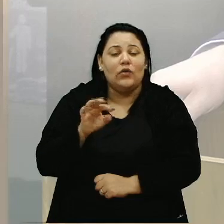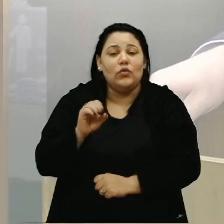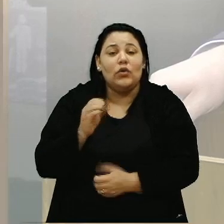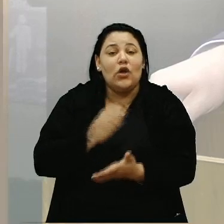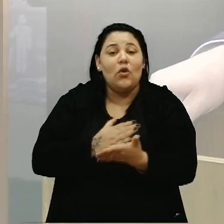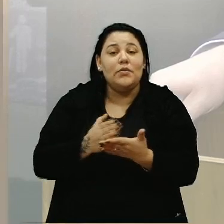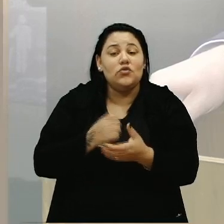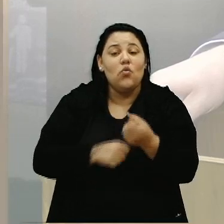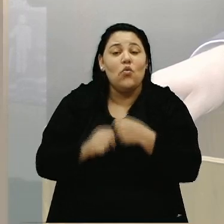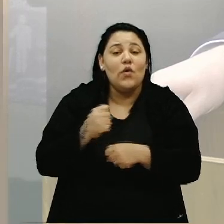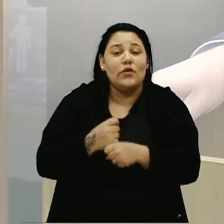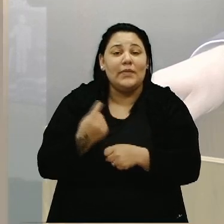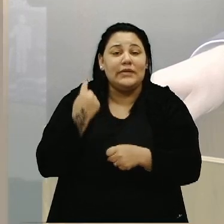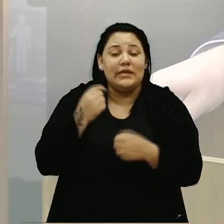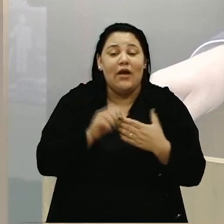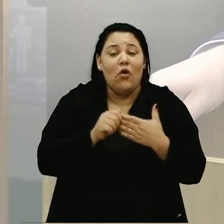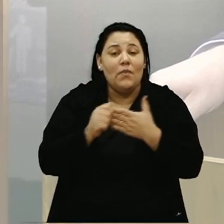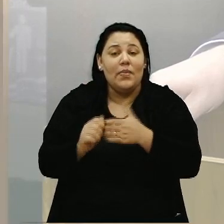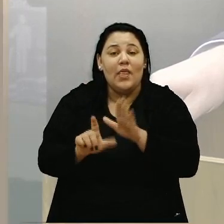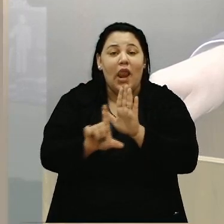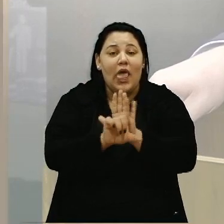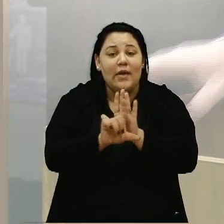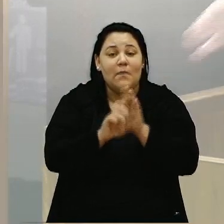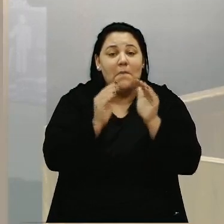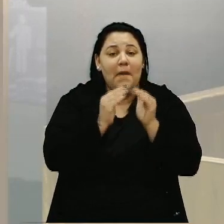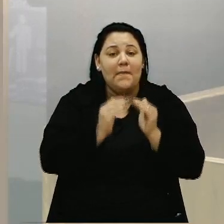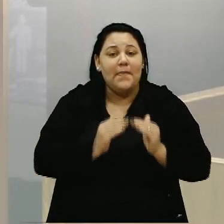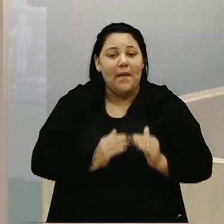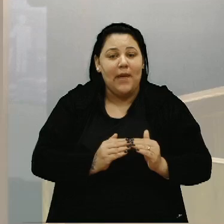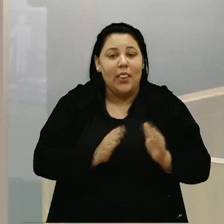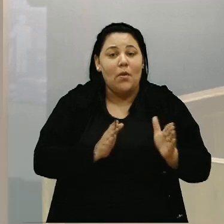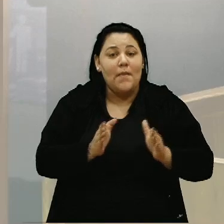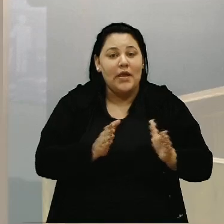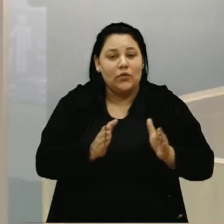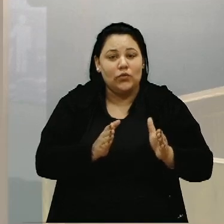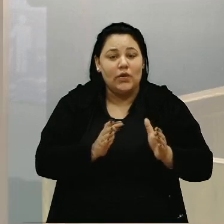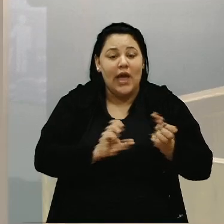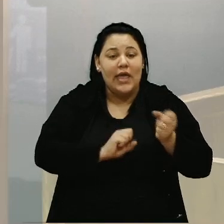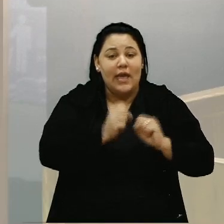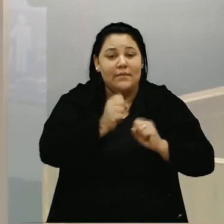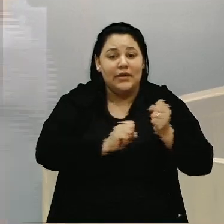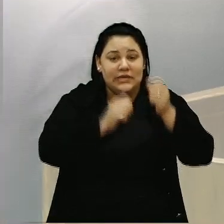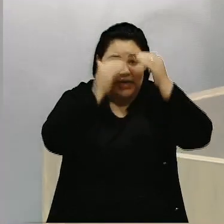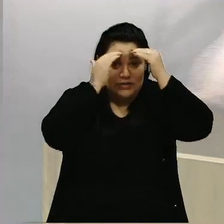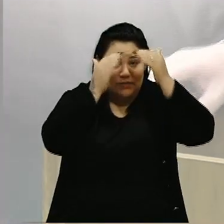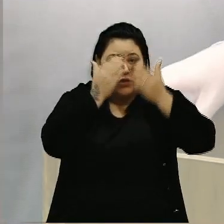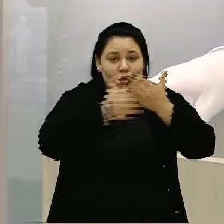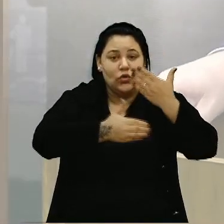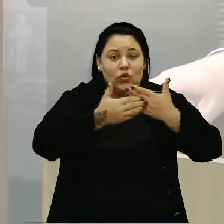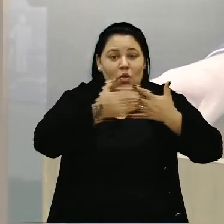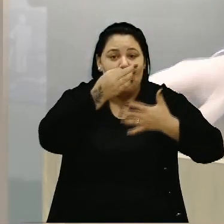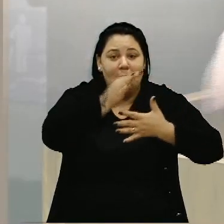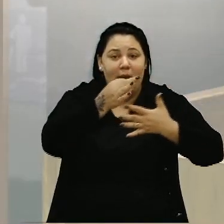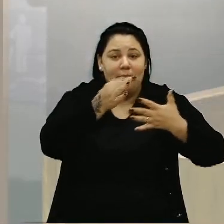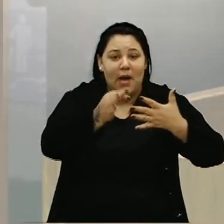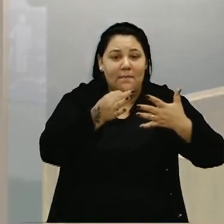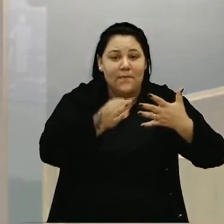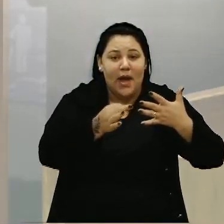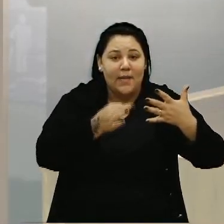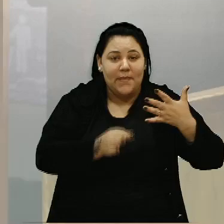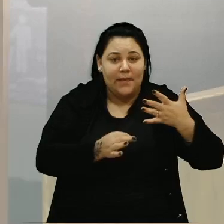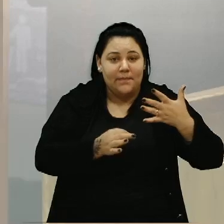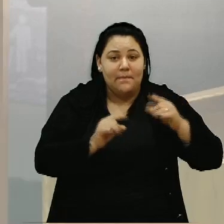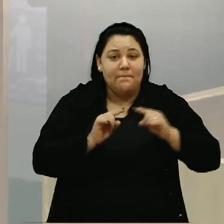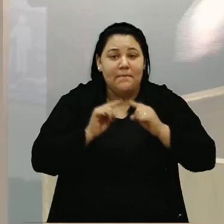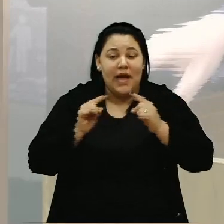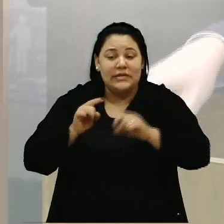de acordo com a legislação da época, tá? E a empresa cumpriu todos os quesitos. Contudo, chegou